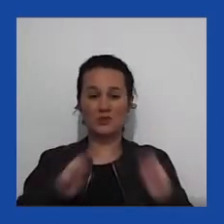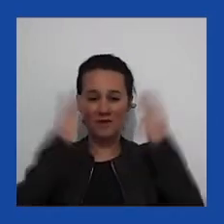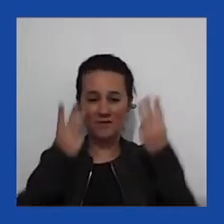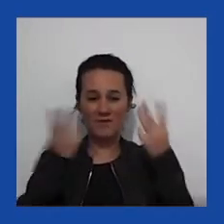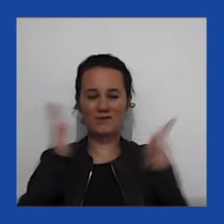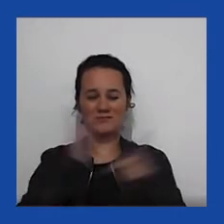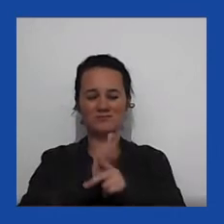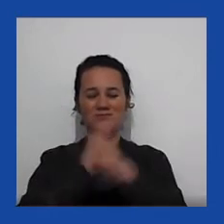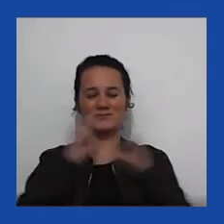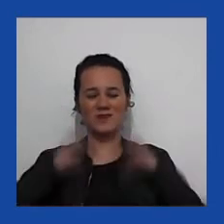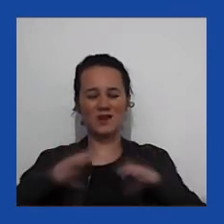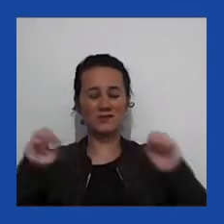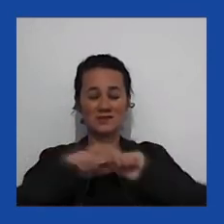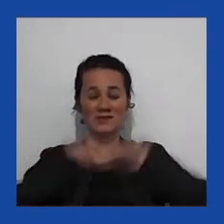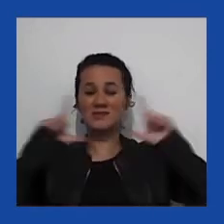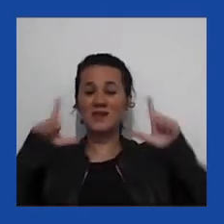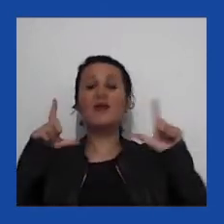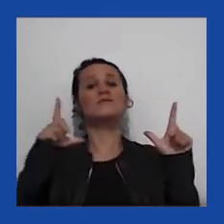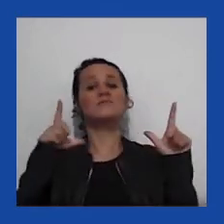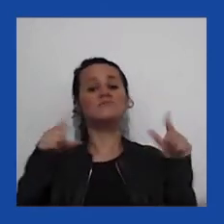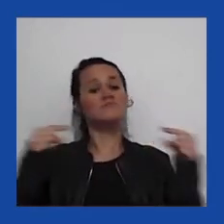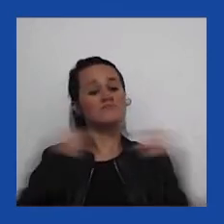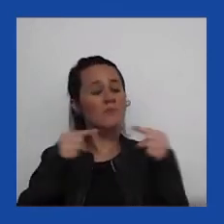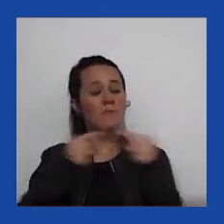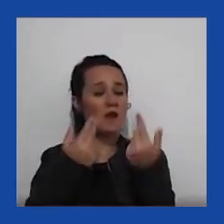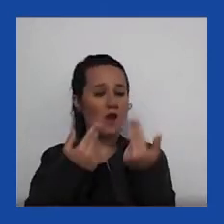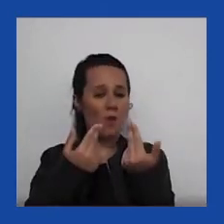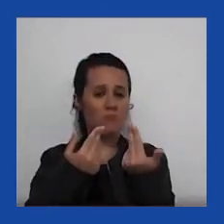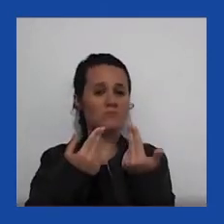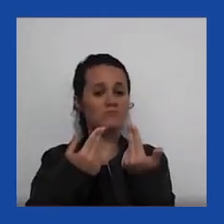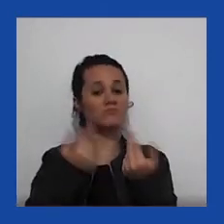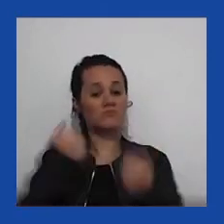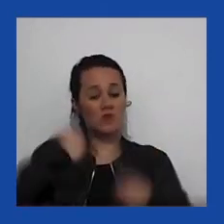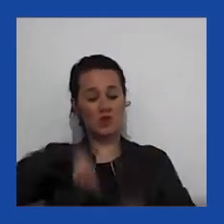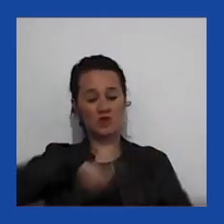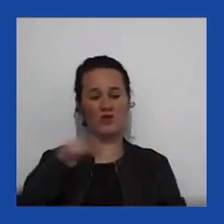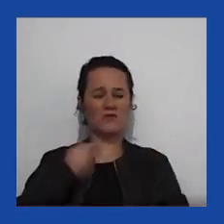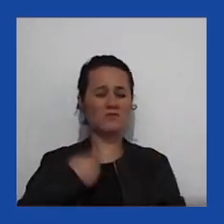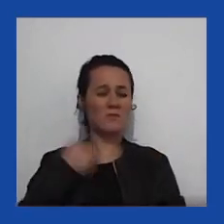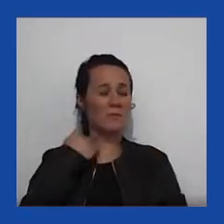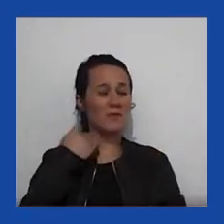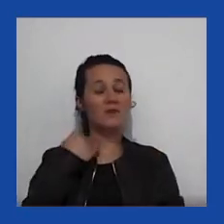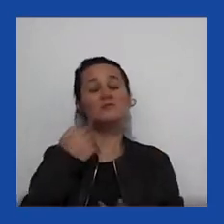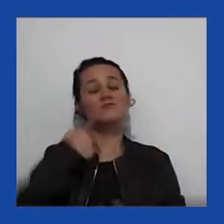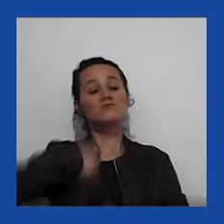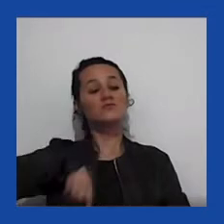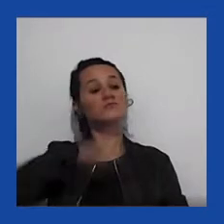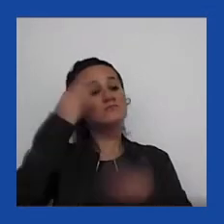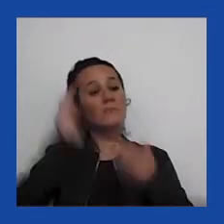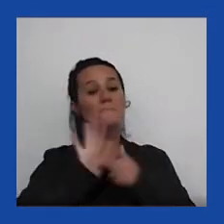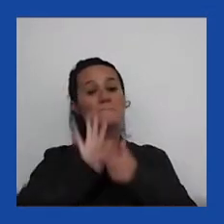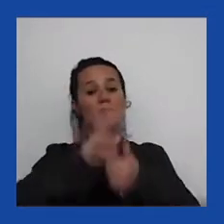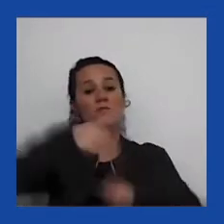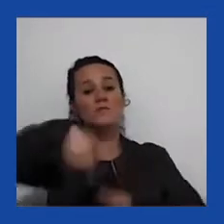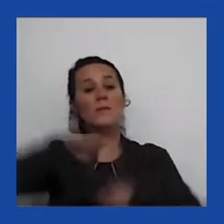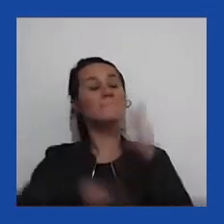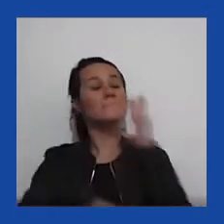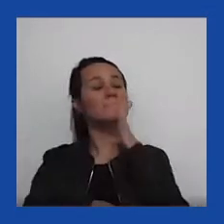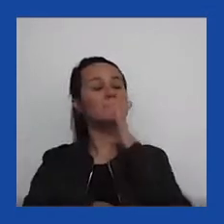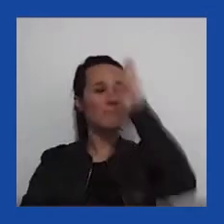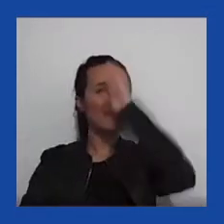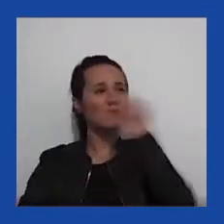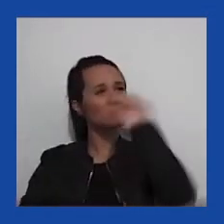Cena, vem nessa linha, é uma contribuição da Votorantim para os brasileiros conhecerem melhor o sistema político, os